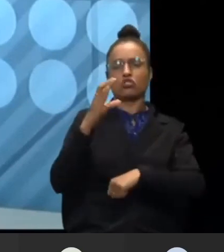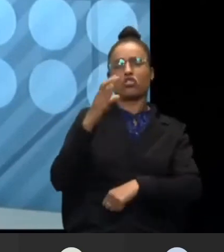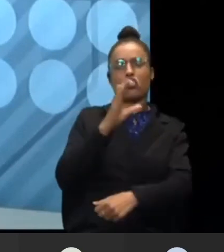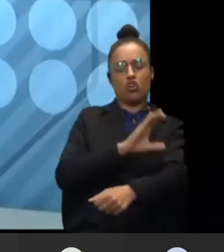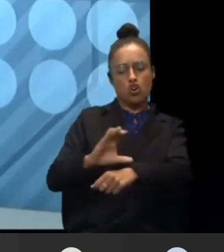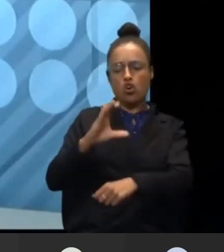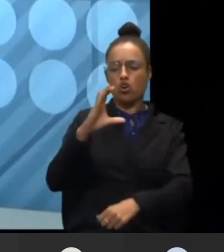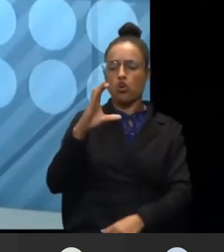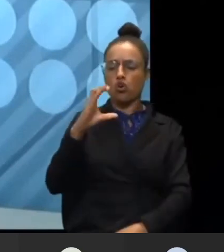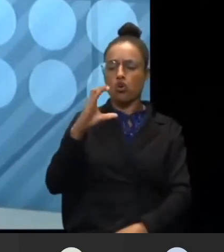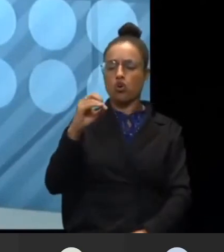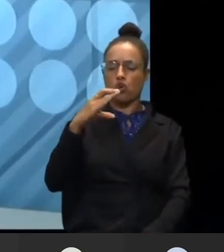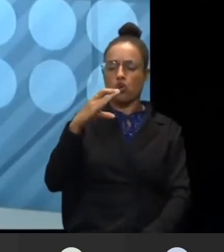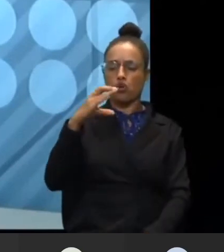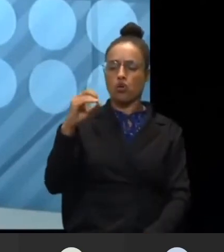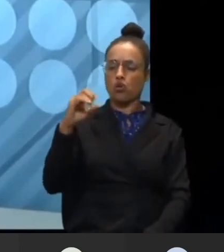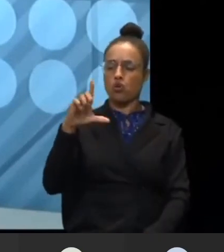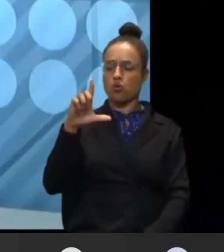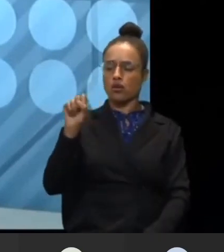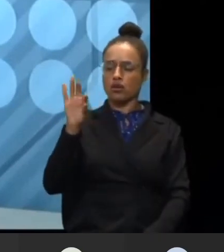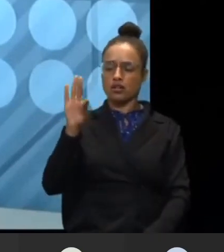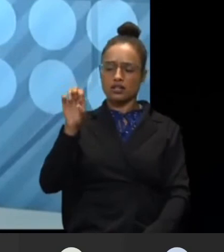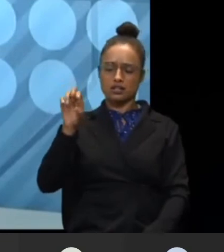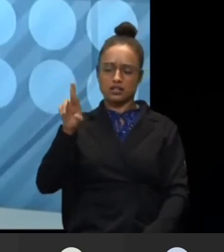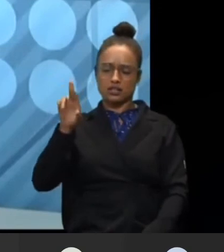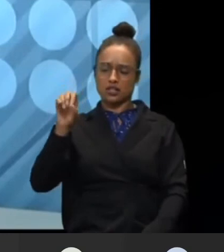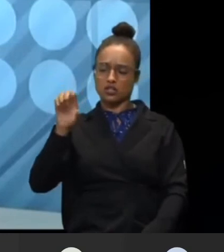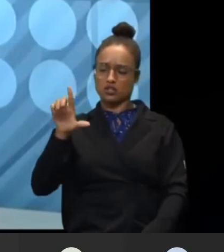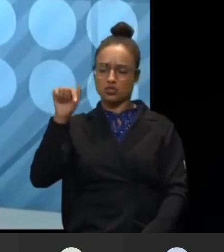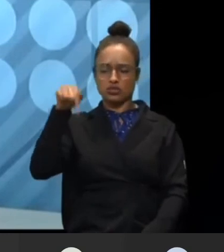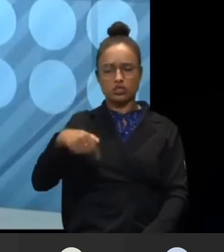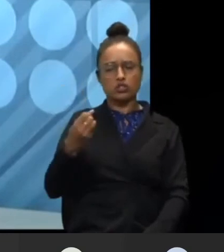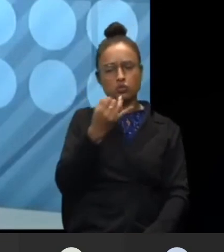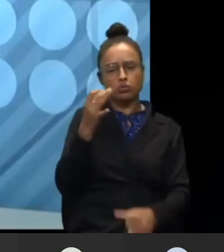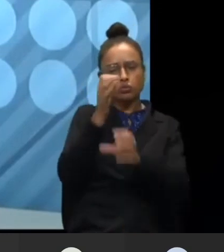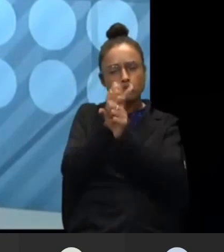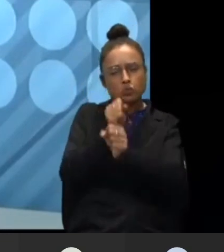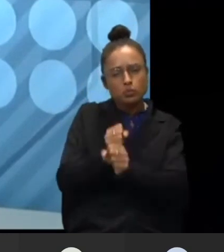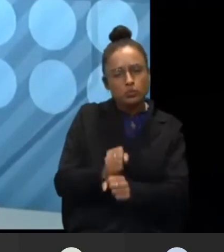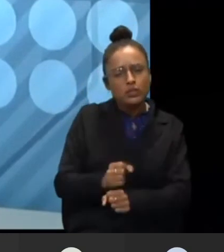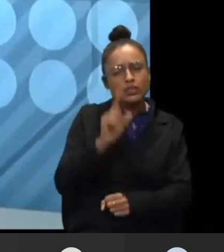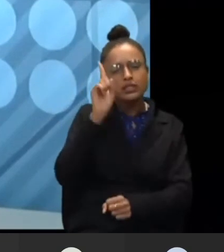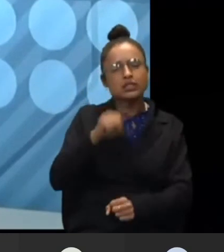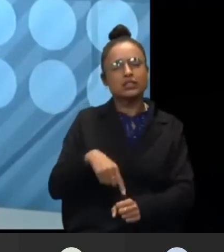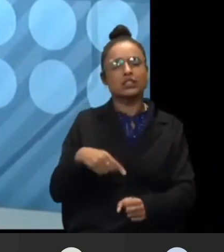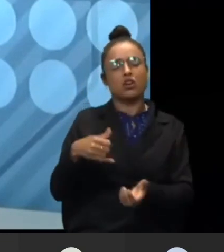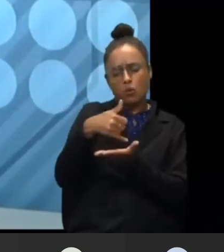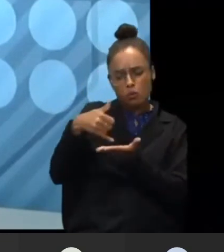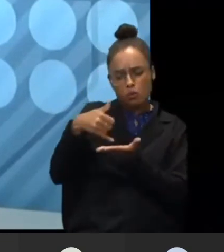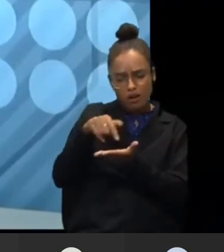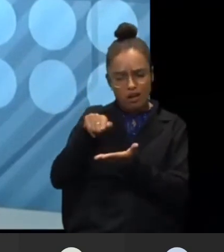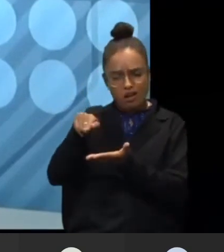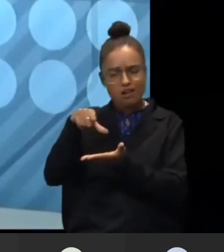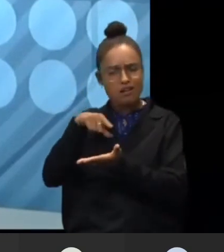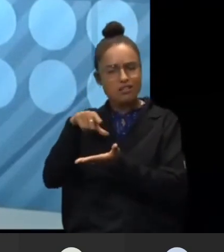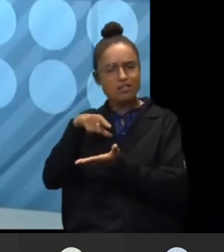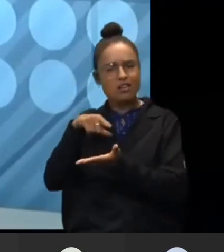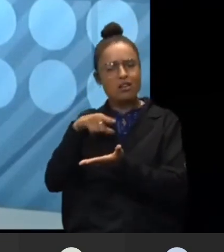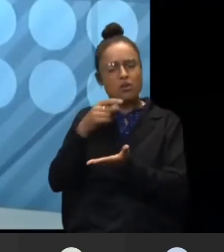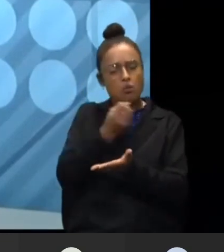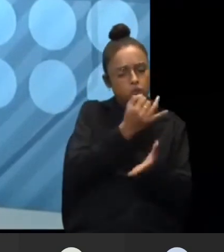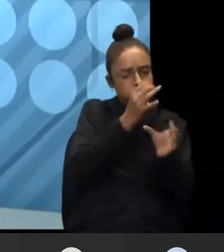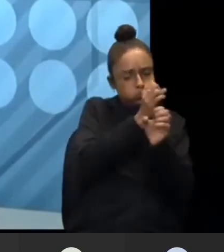ácidos graxos livres. E a quantidade de ácidos graxos livres presente no óleo está relacionado